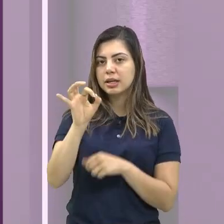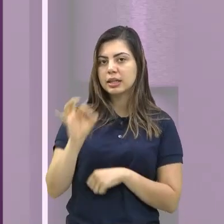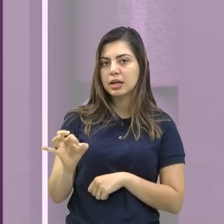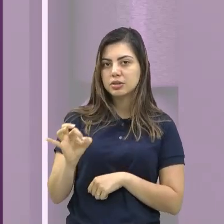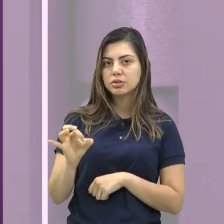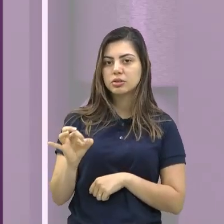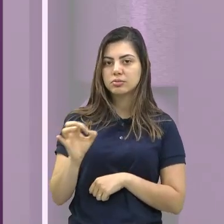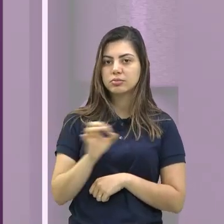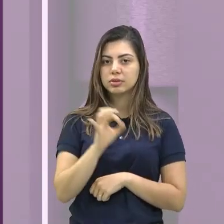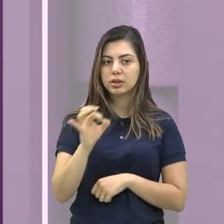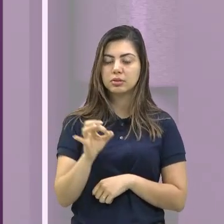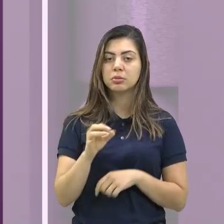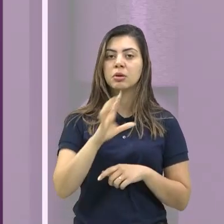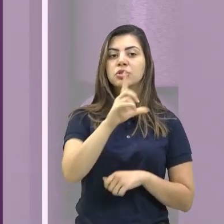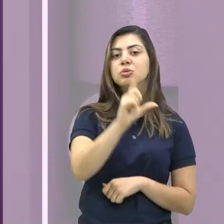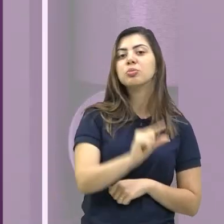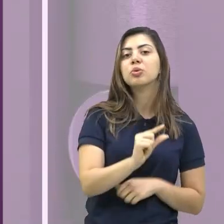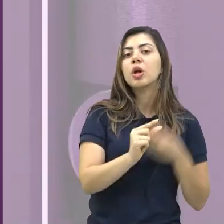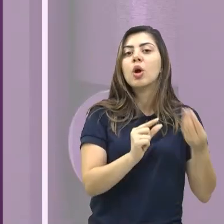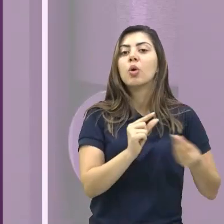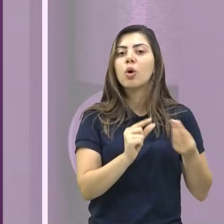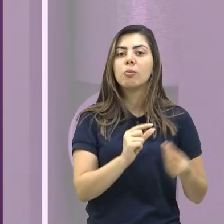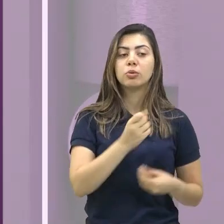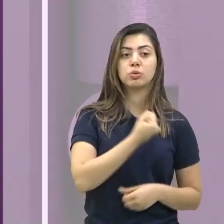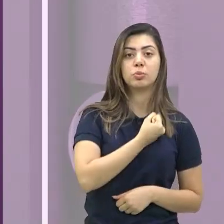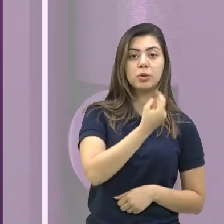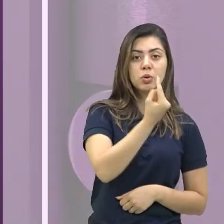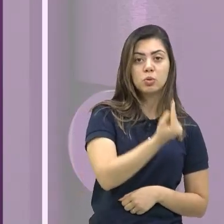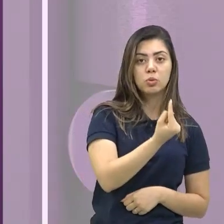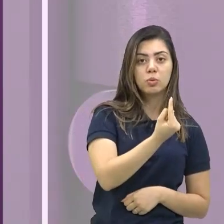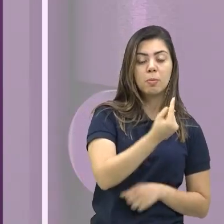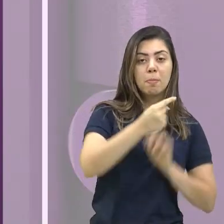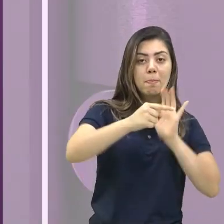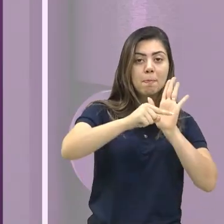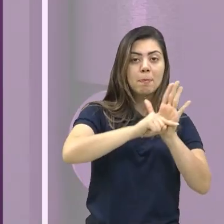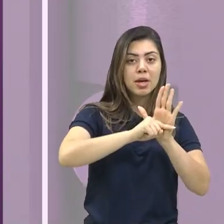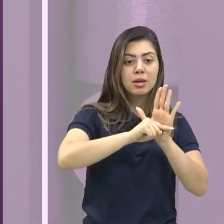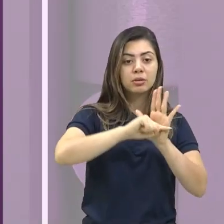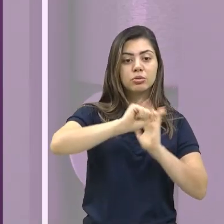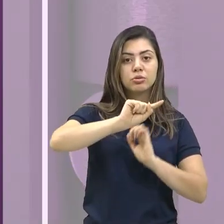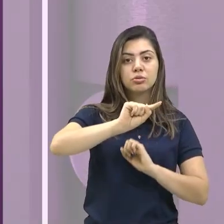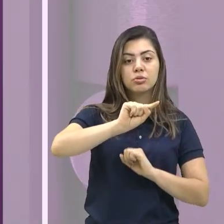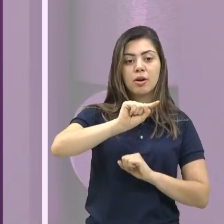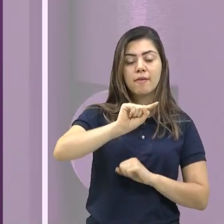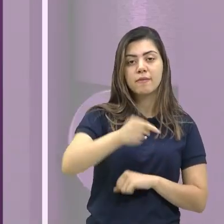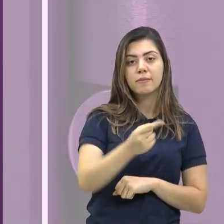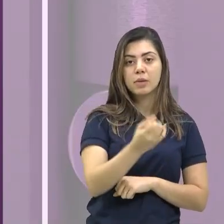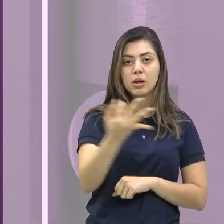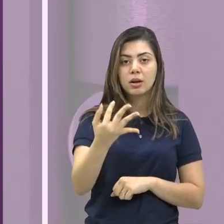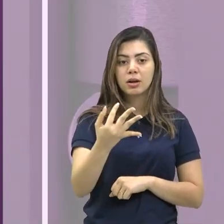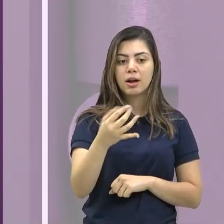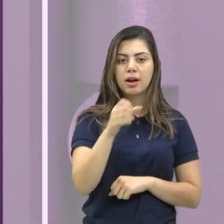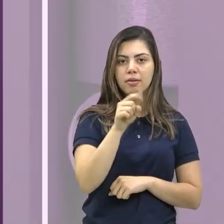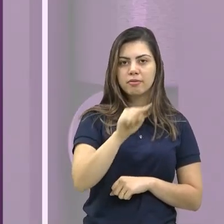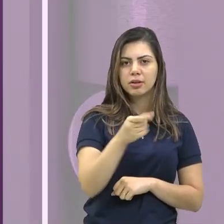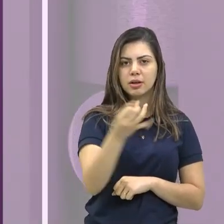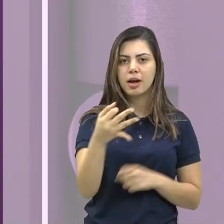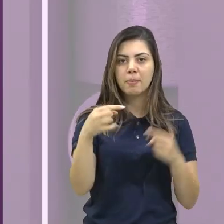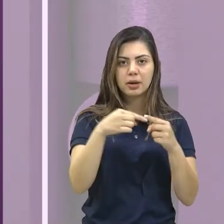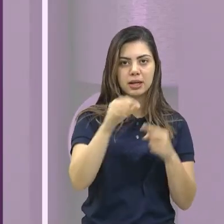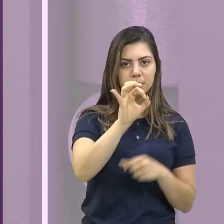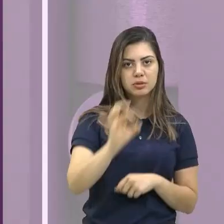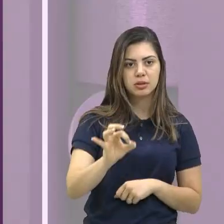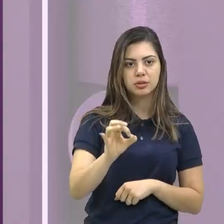dado. E o fator de redução, a gente pega o número 1 e subtrai do valor daquela taxa, aquele percentual de redução. Tá